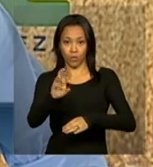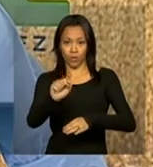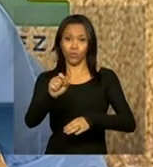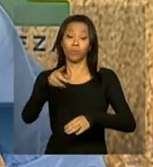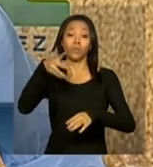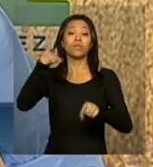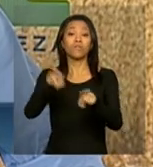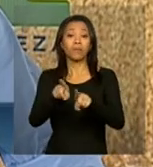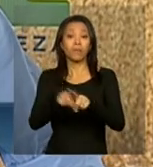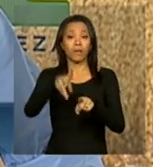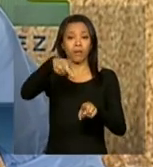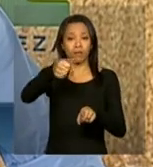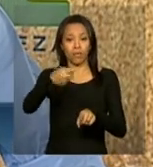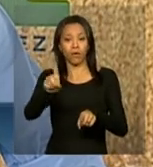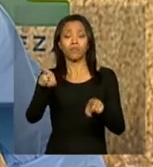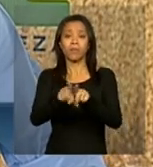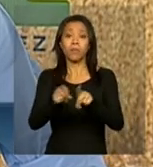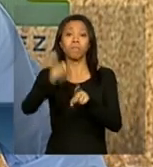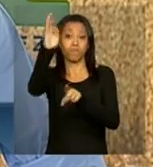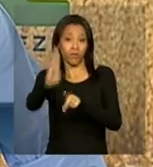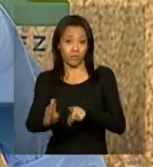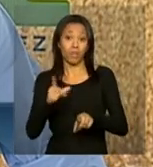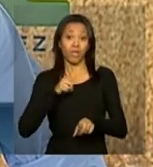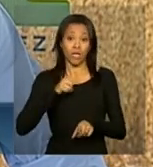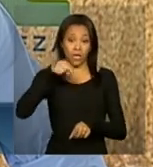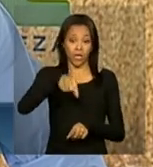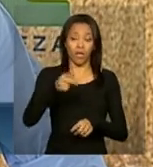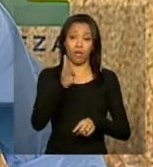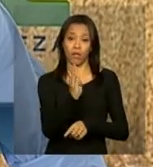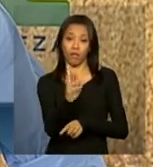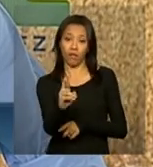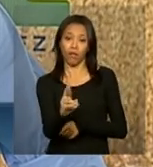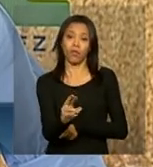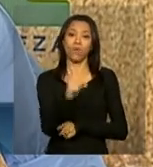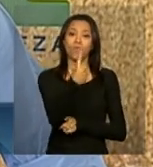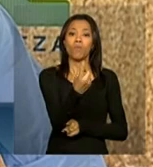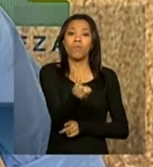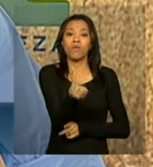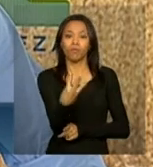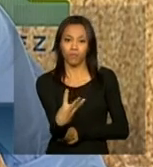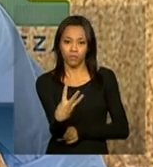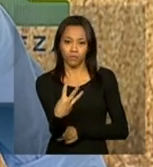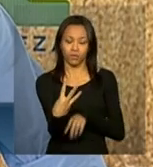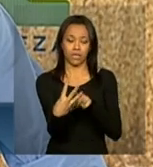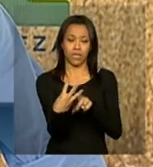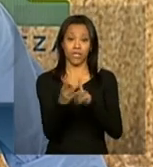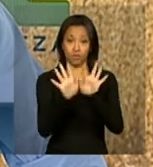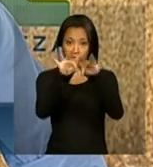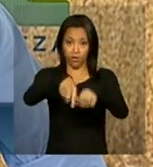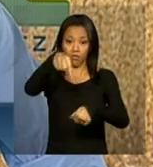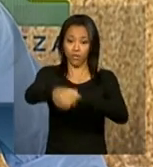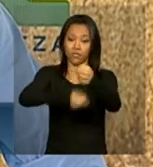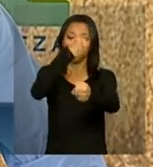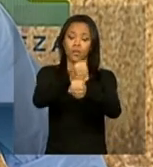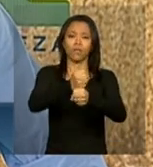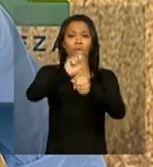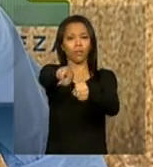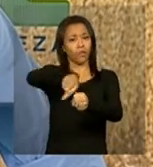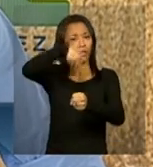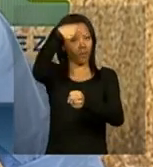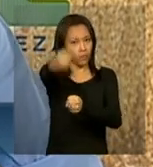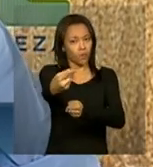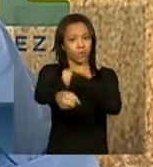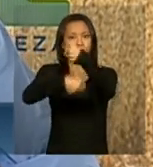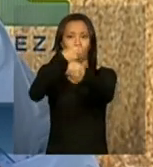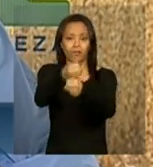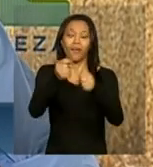presidente, tem aqui a BR-163, que o final deste ano, até o próximo ano,